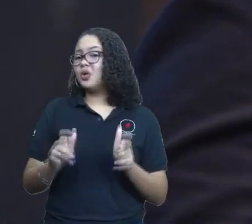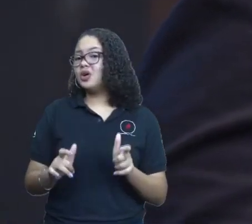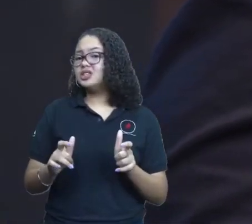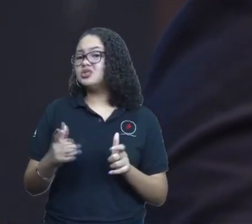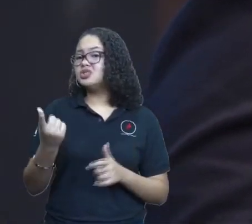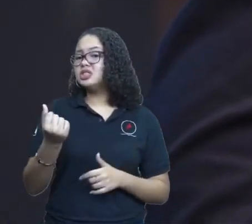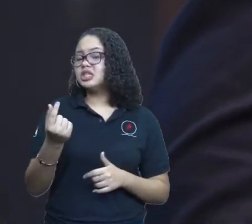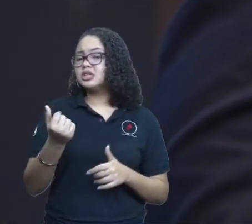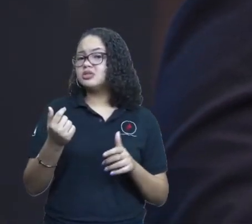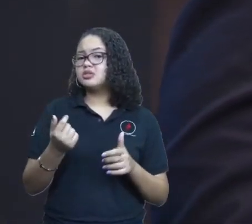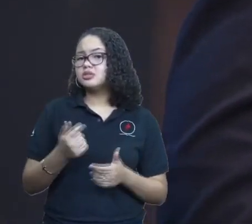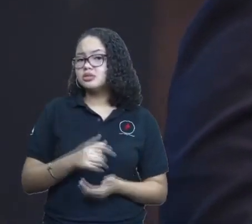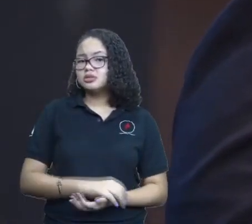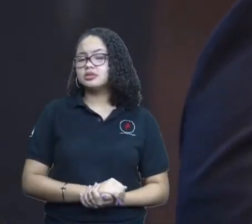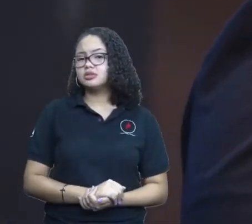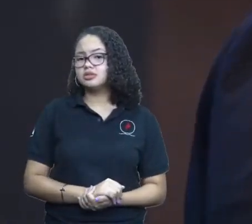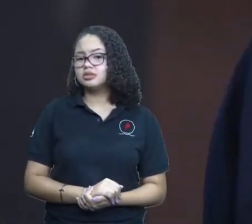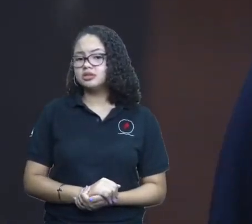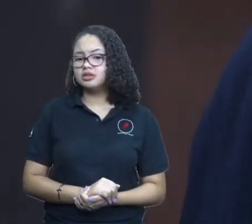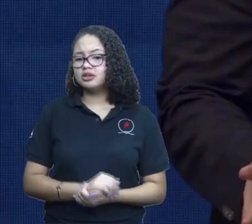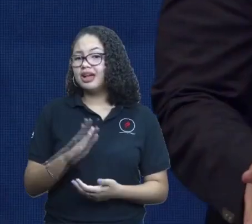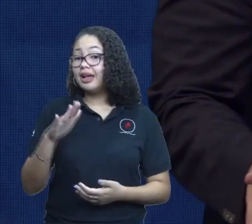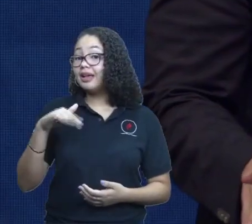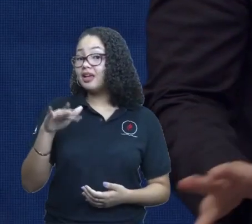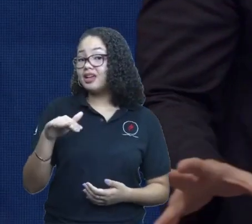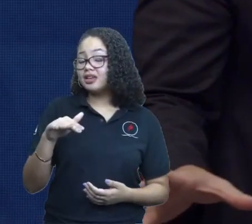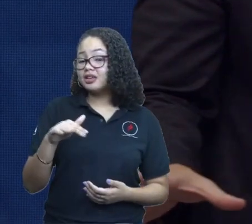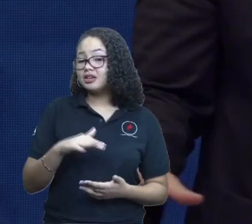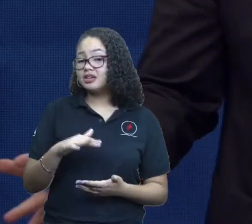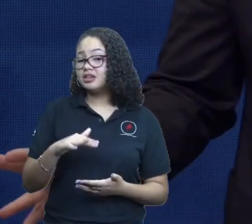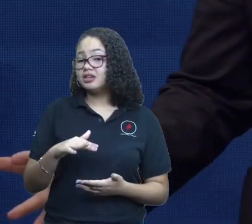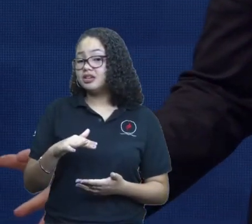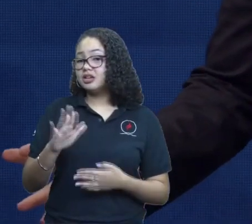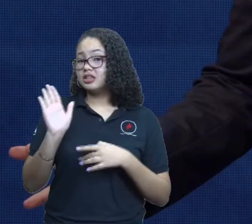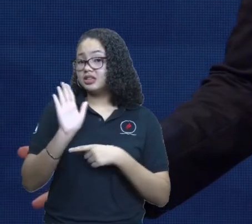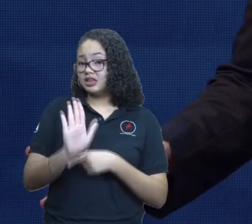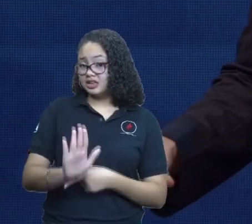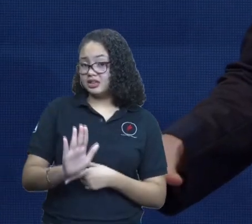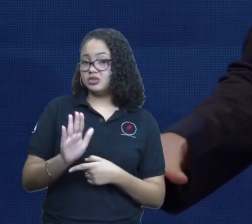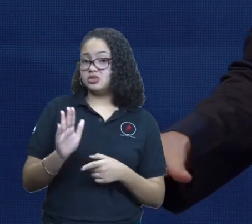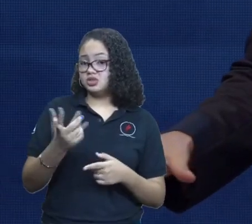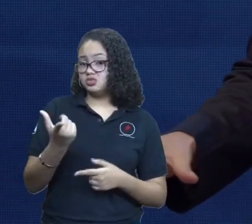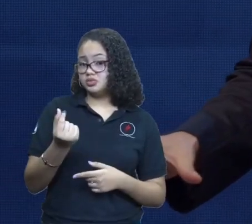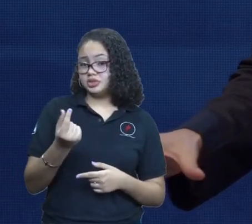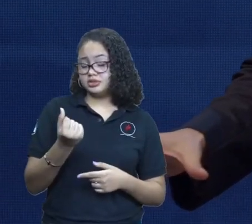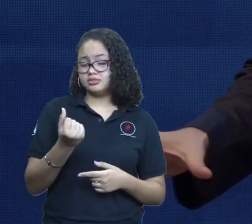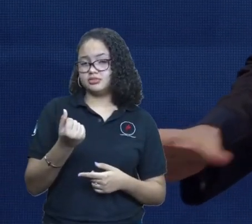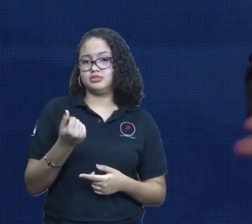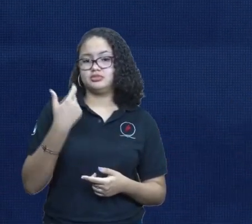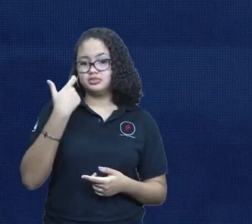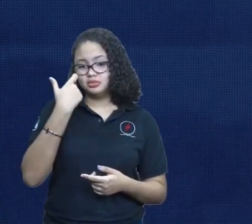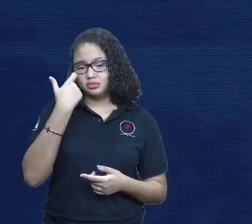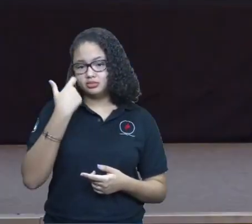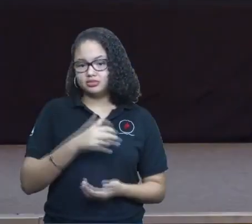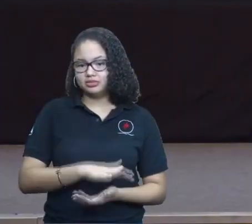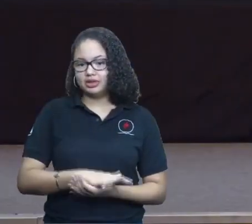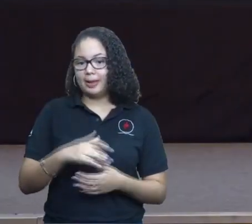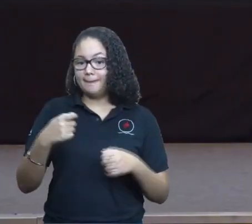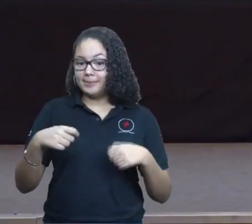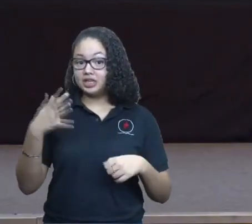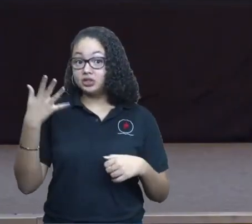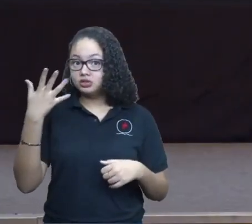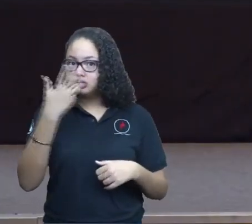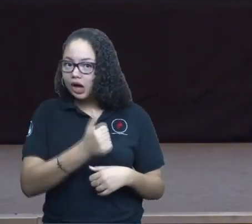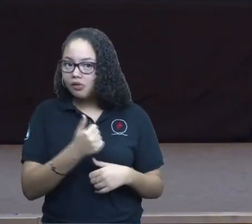dinheiro é quem que tá fornecendo não mas eu tenho que salvar